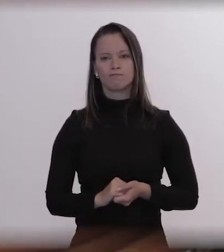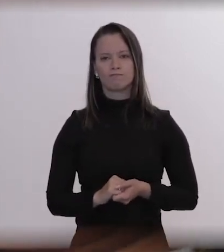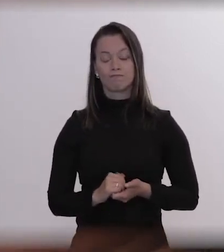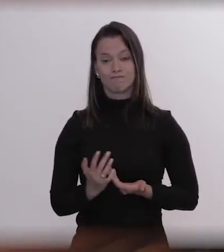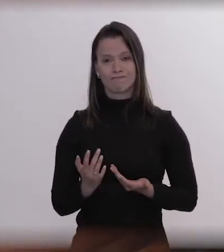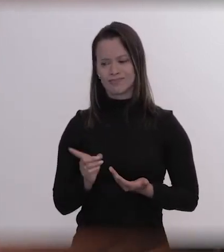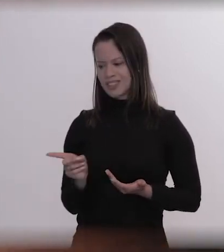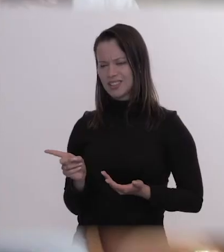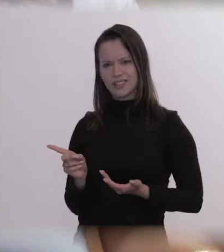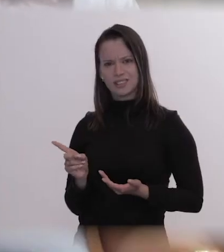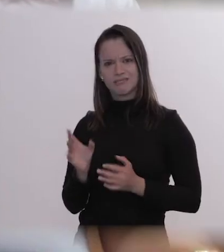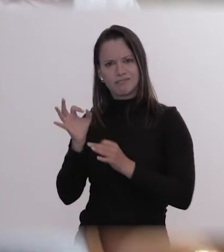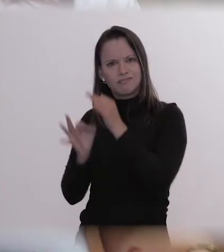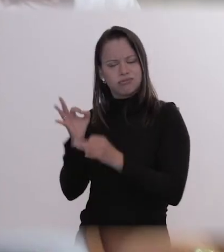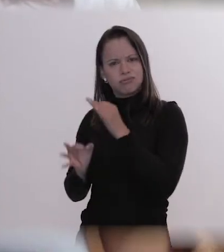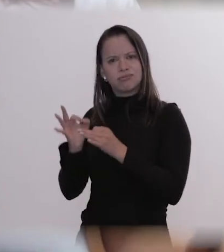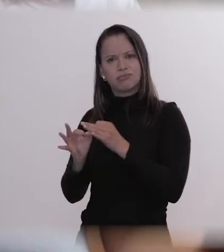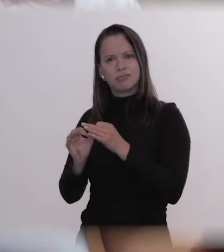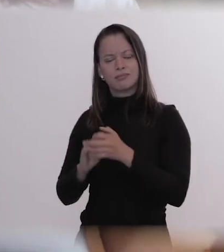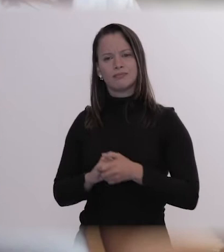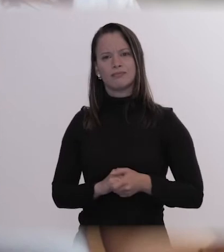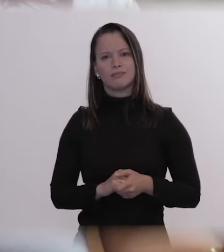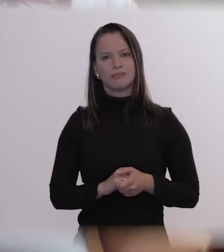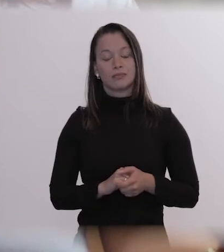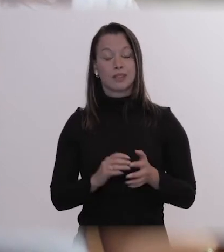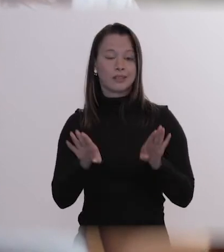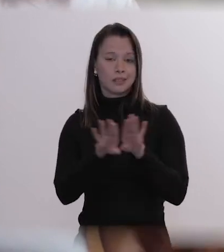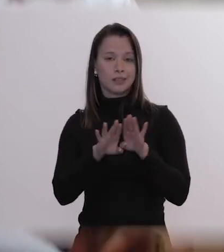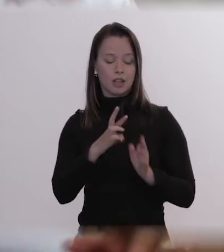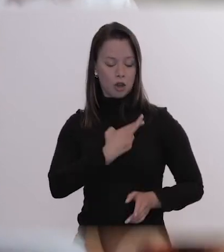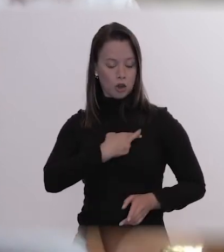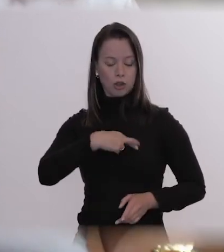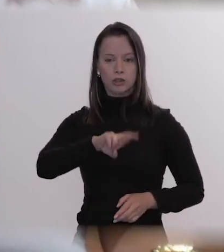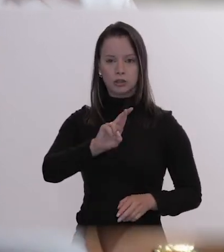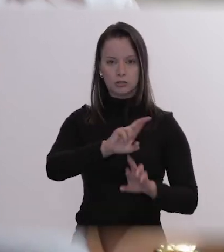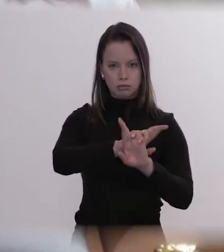Condena ao inferno. Mesmo alguns religiosos,